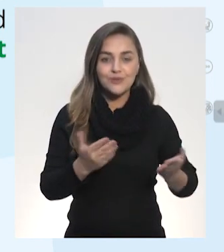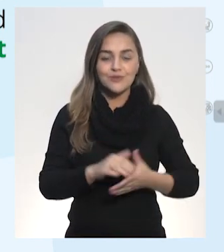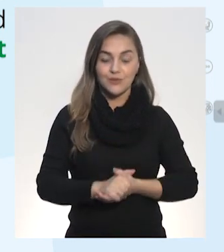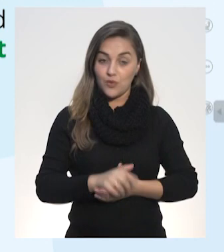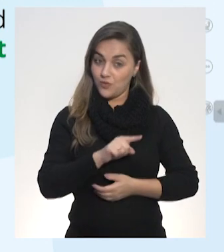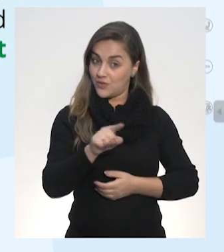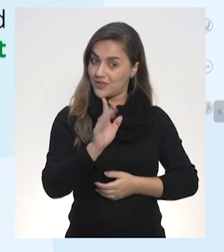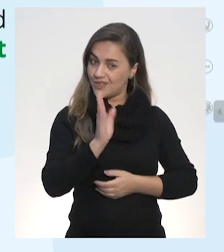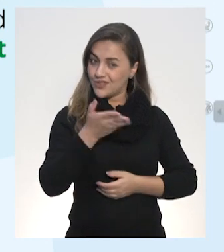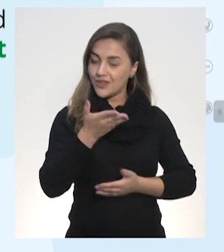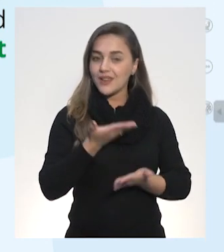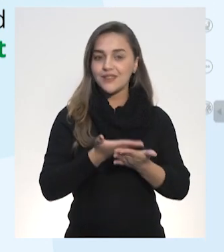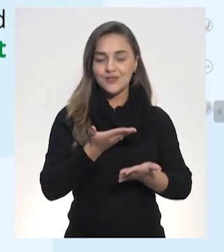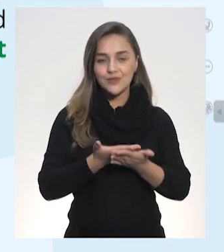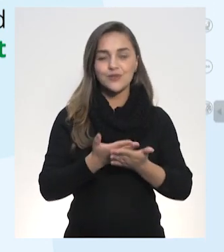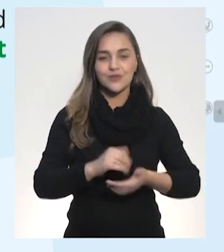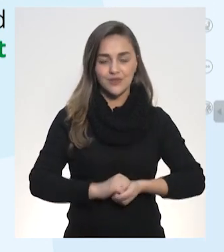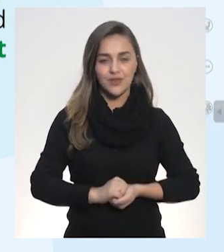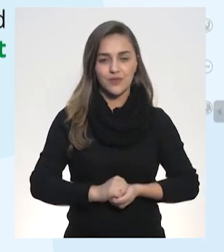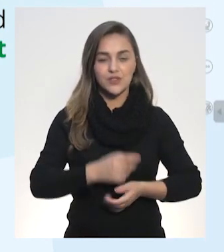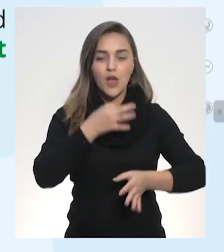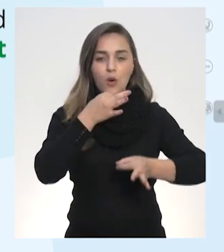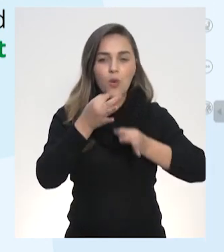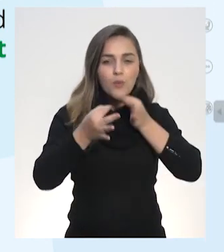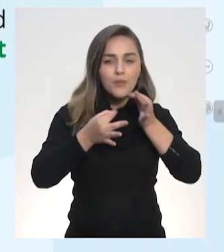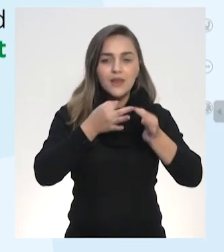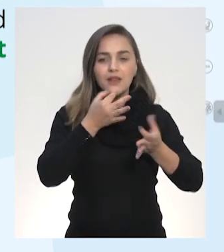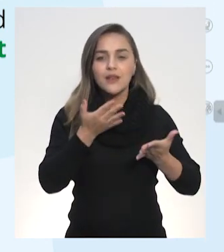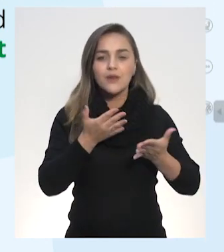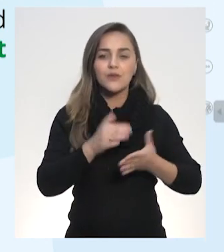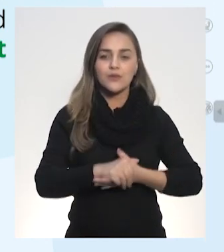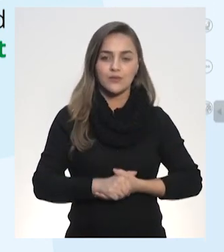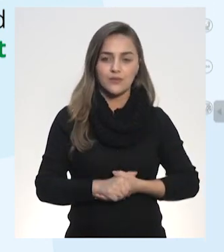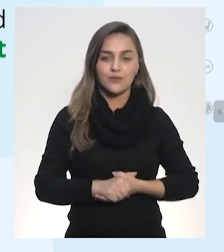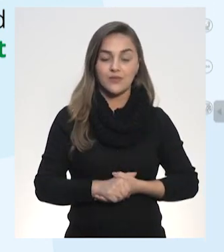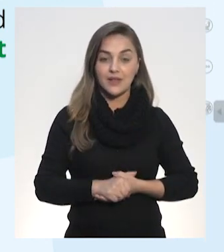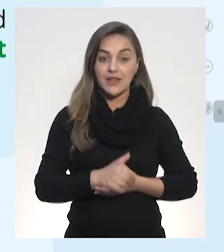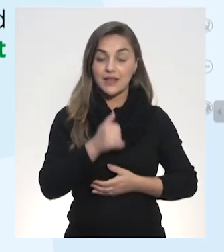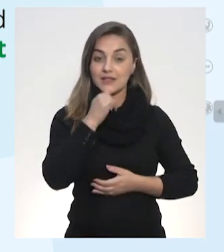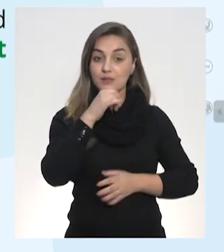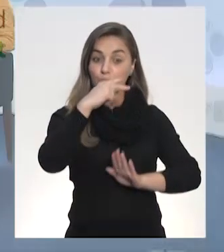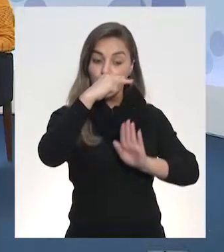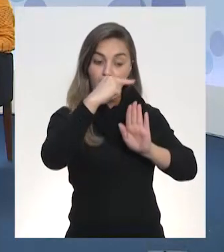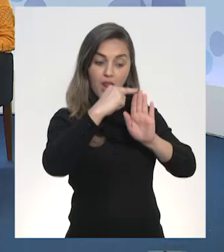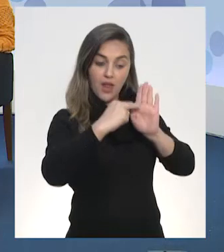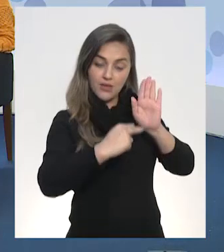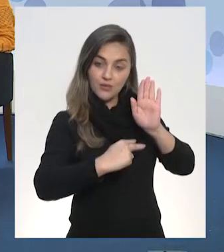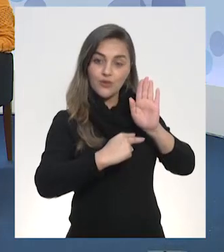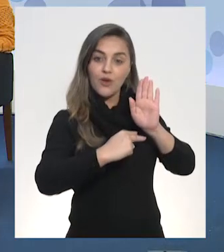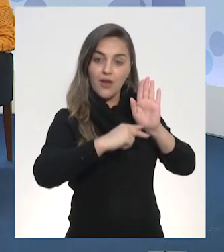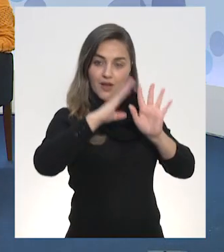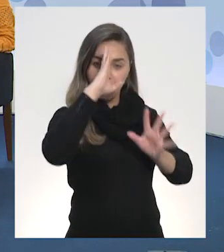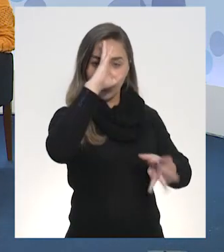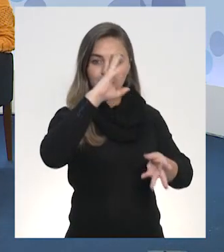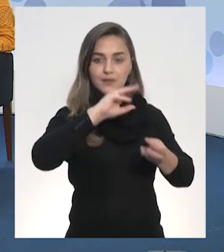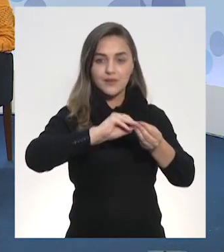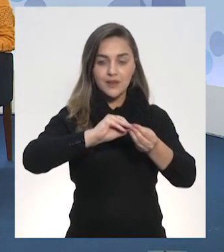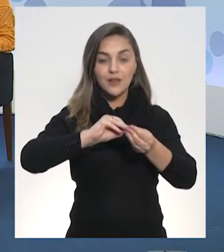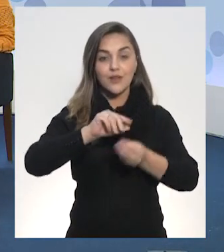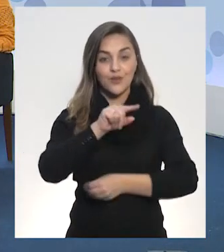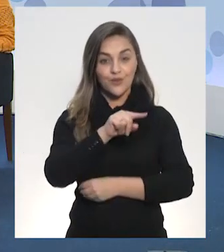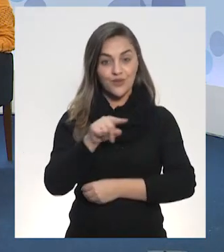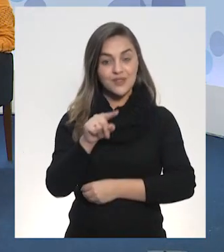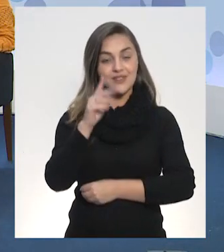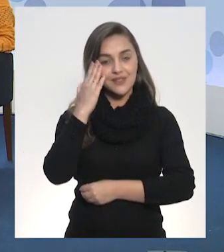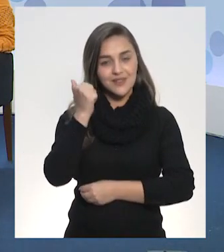faz isso quando você quiser fazer um argumento, e aí você faz com que o seu leitor esteja envolvido. Olha só, você sabe disso.